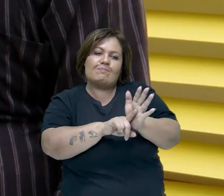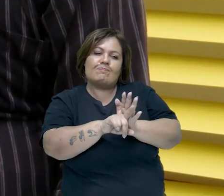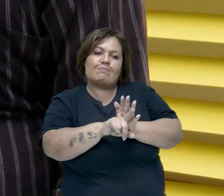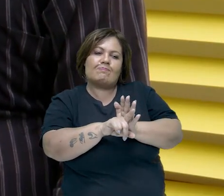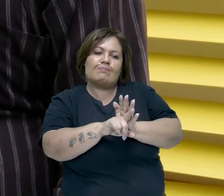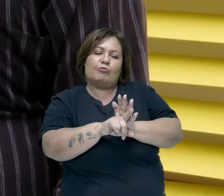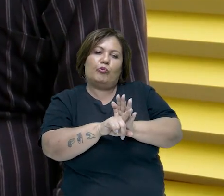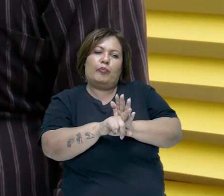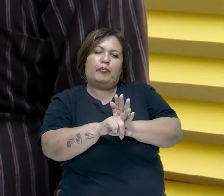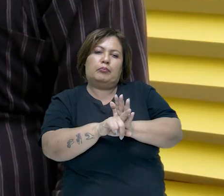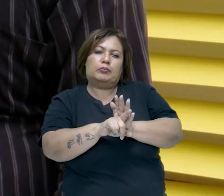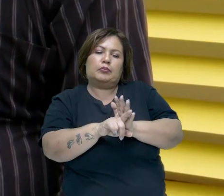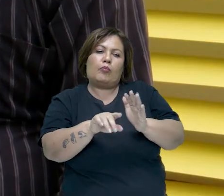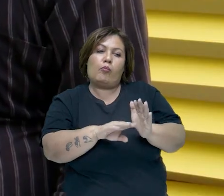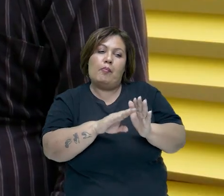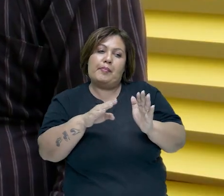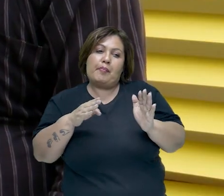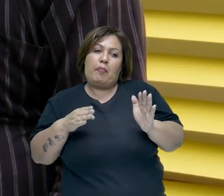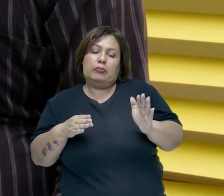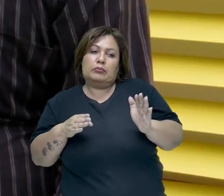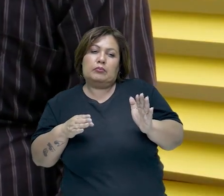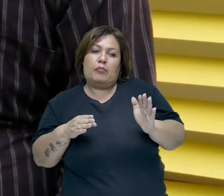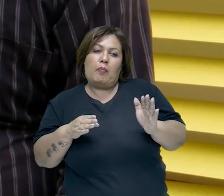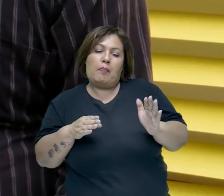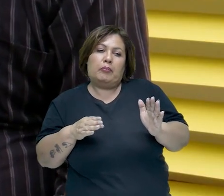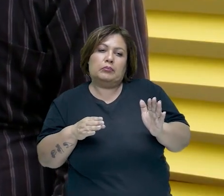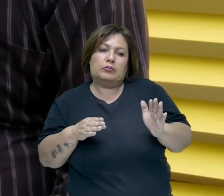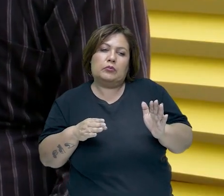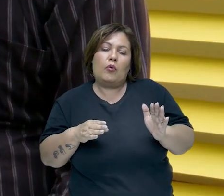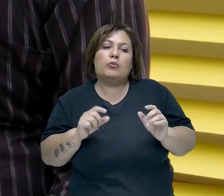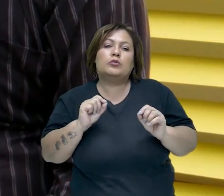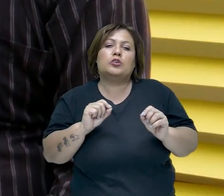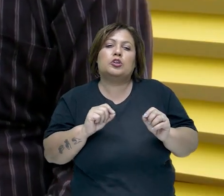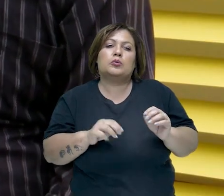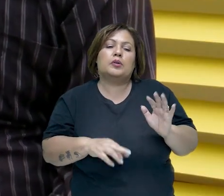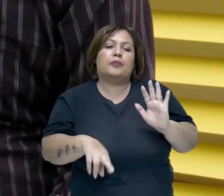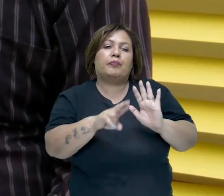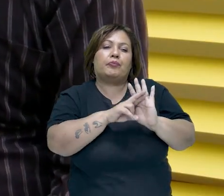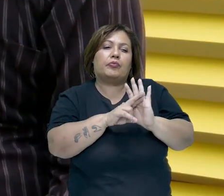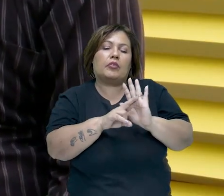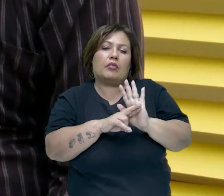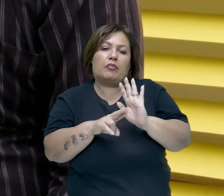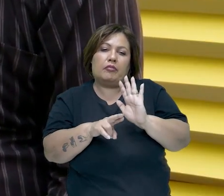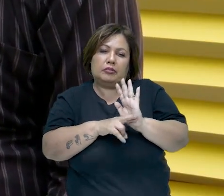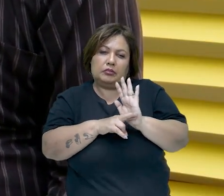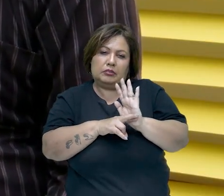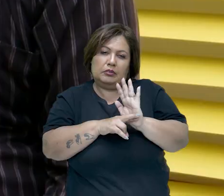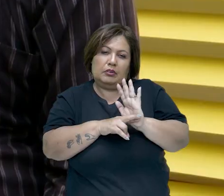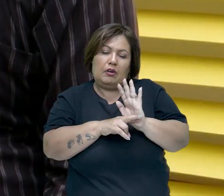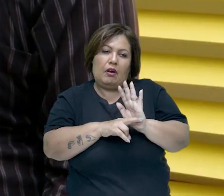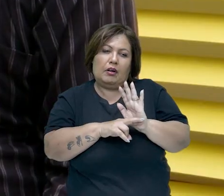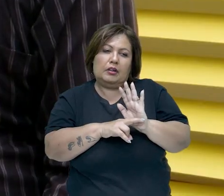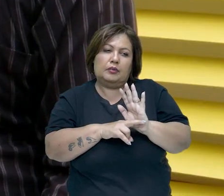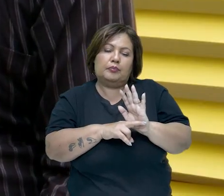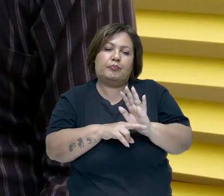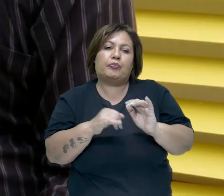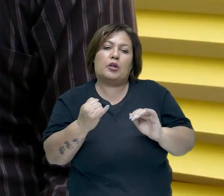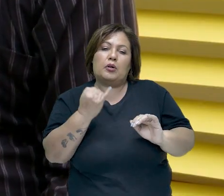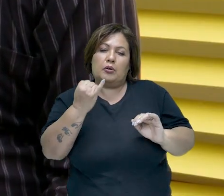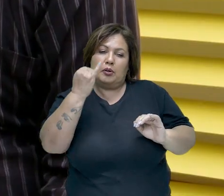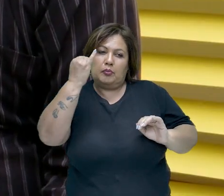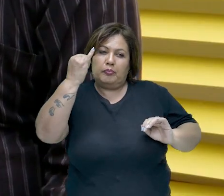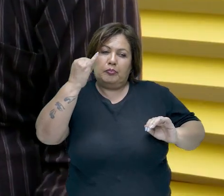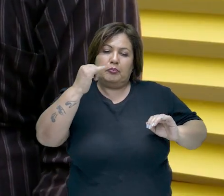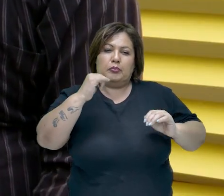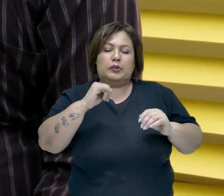fiscalizada, a partir de uma chancela, a partir do crivo, principalmente da Polícia